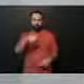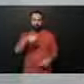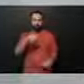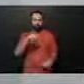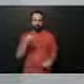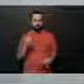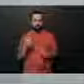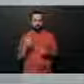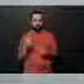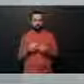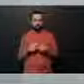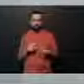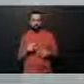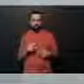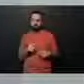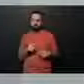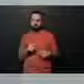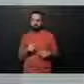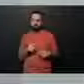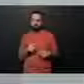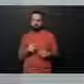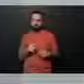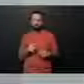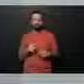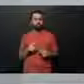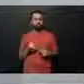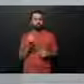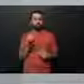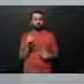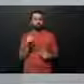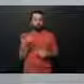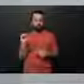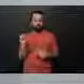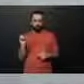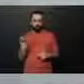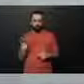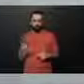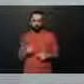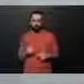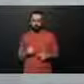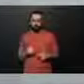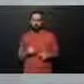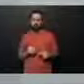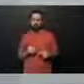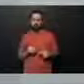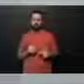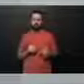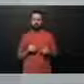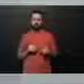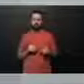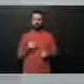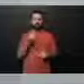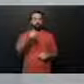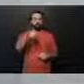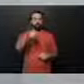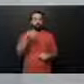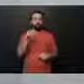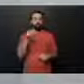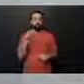70 dezenas mais 9 unidades. As unidades seriam mais simples, mas ficar contando as centenas, as